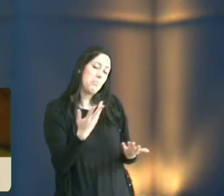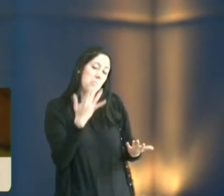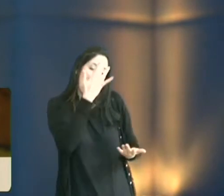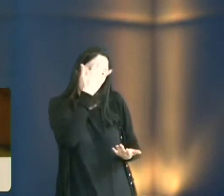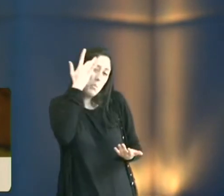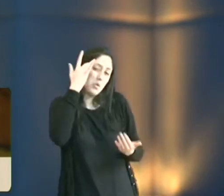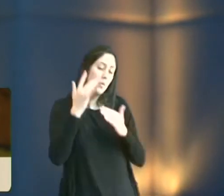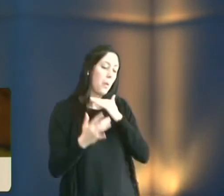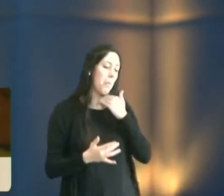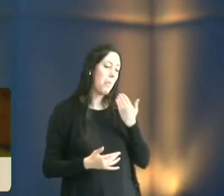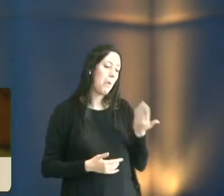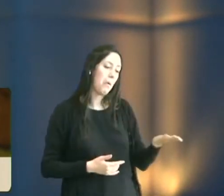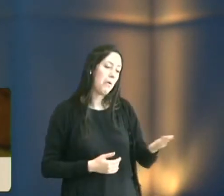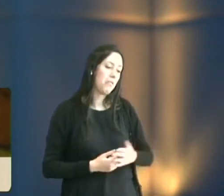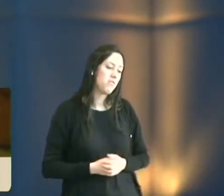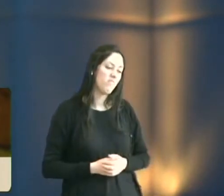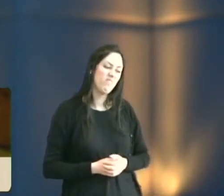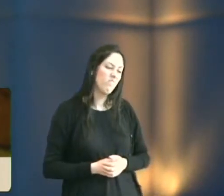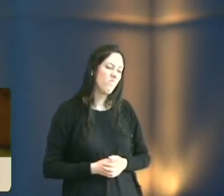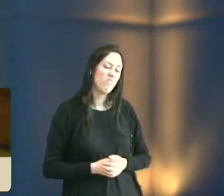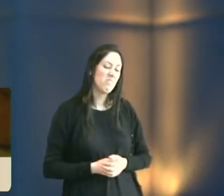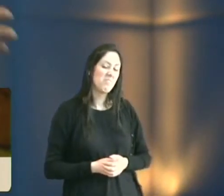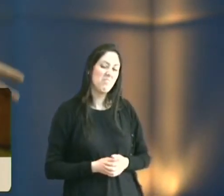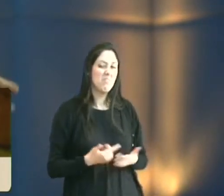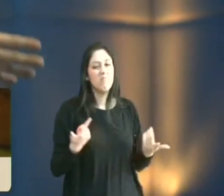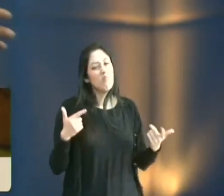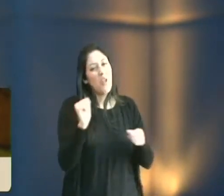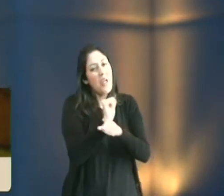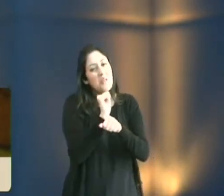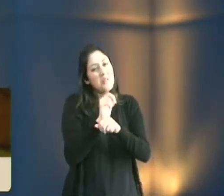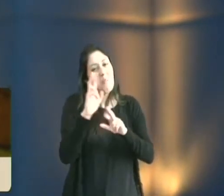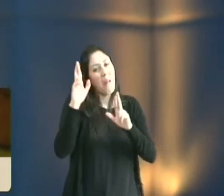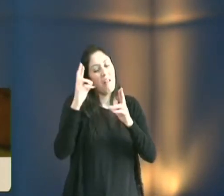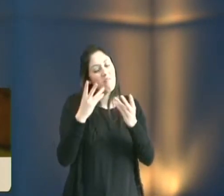Acabou a esperança. Ela morreu, as pessoas já estão